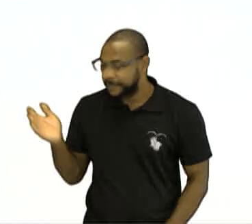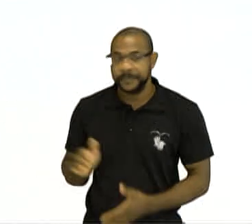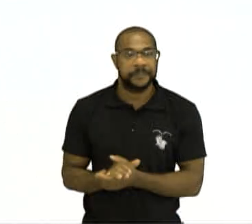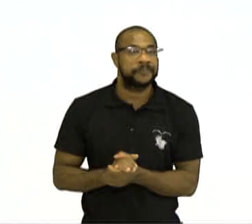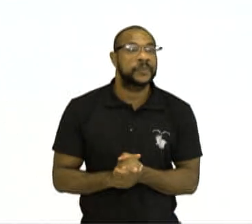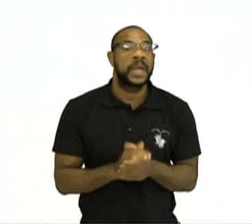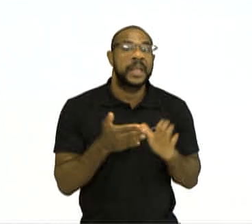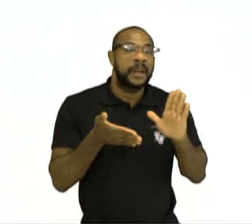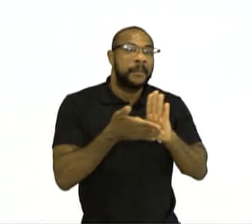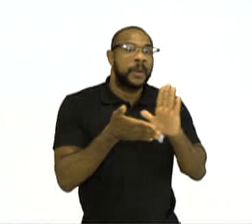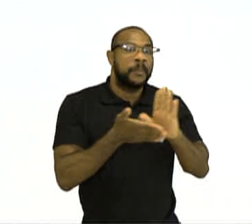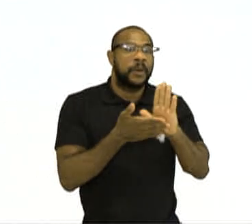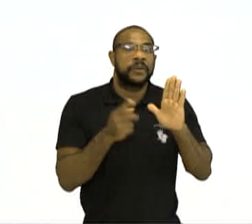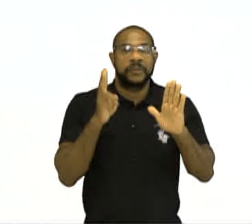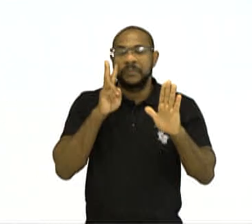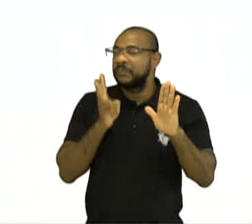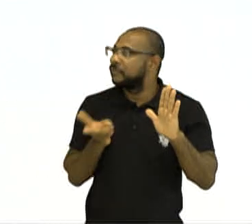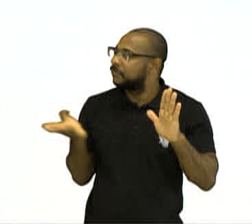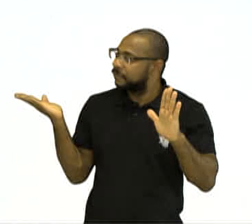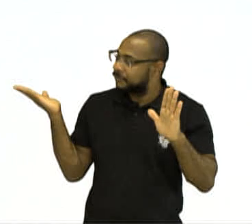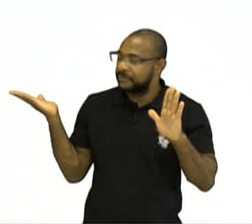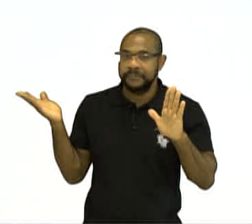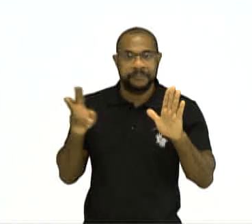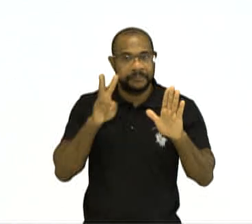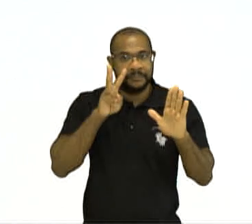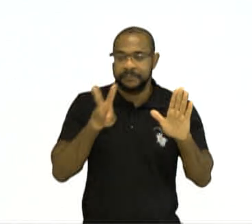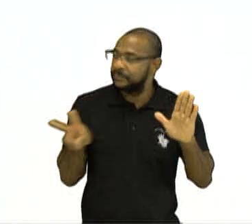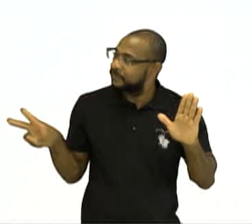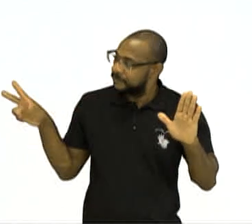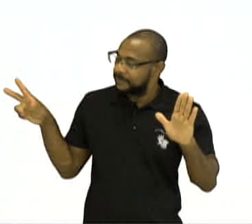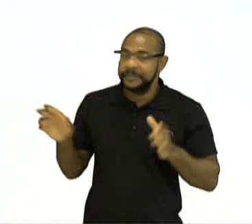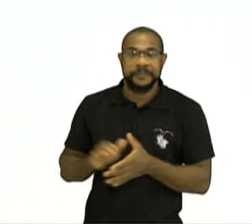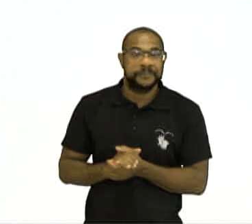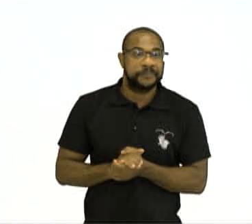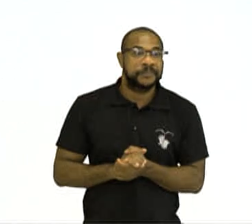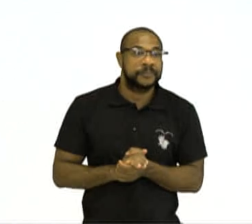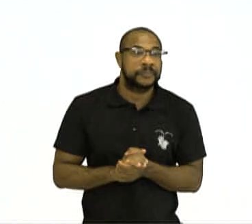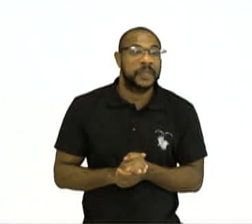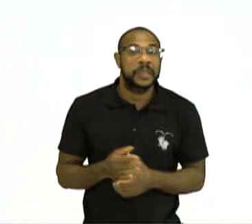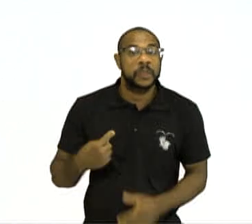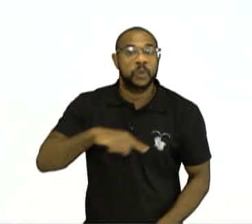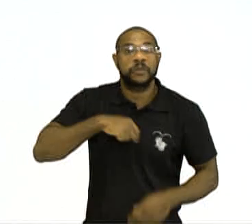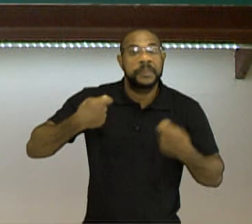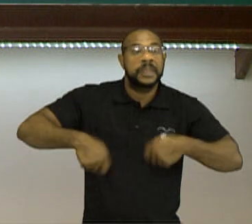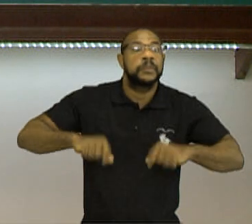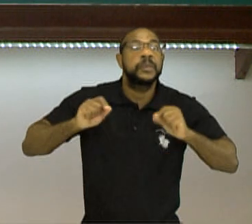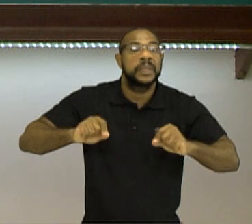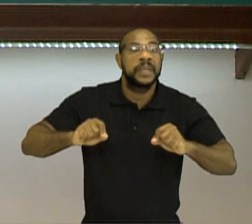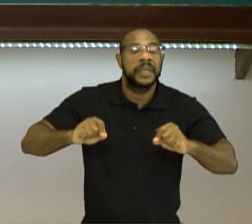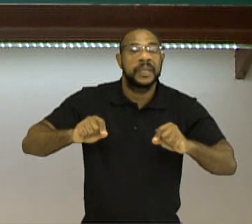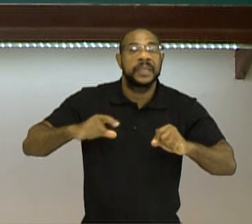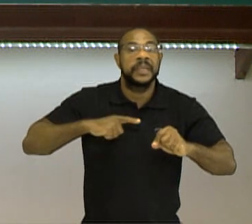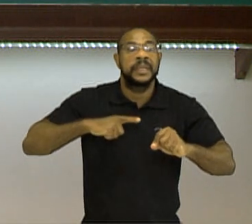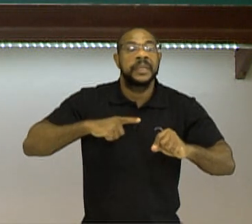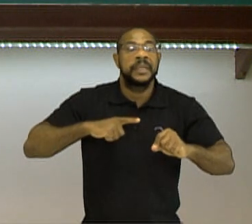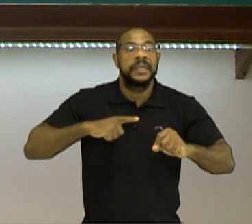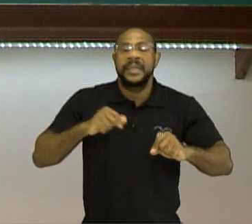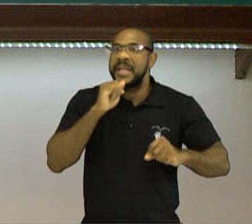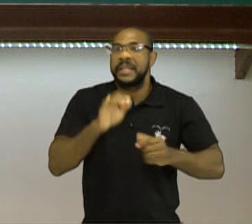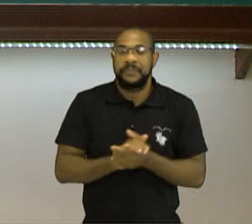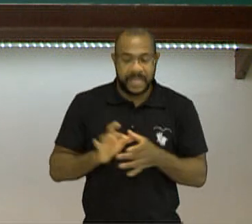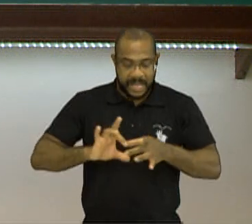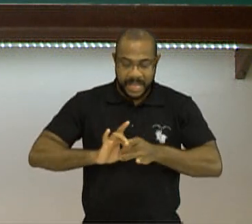essa proposta de resposta está nos trazendo, essa sugestão de escrita. Que a gente precisa considerar, quando falamos